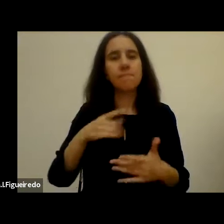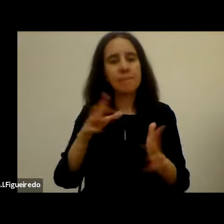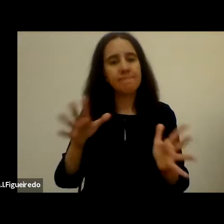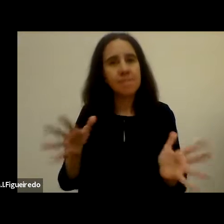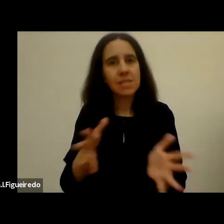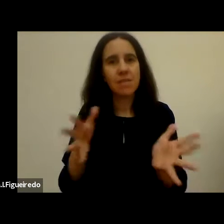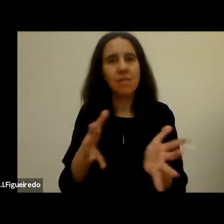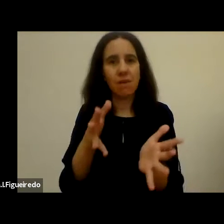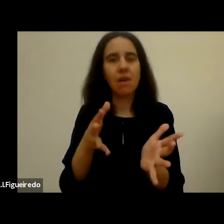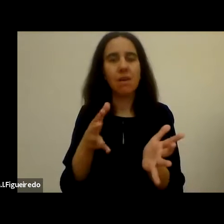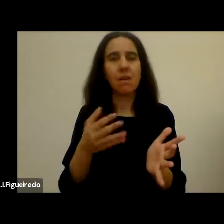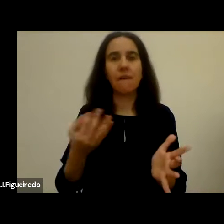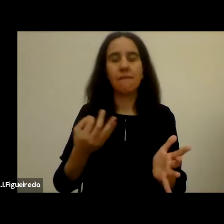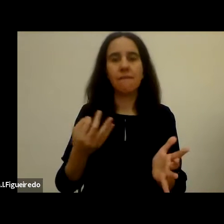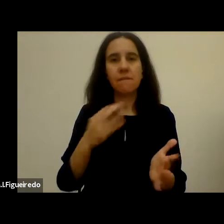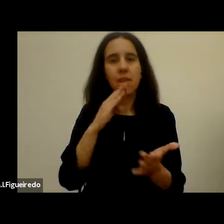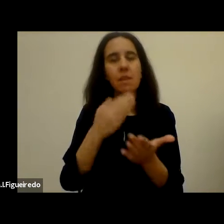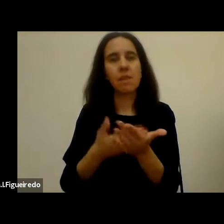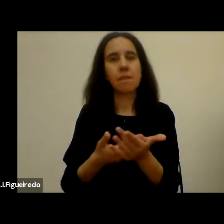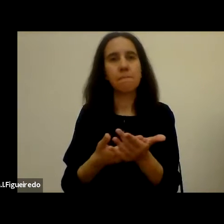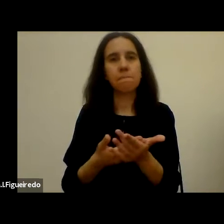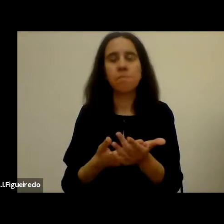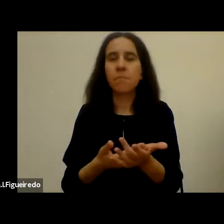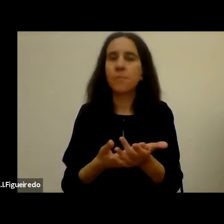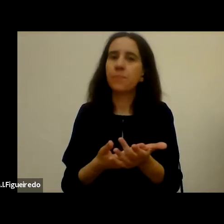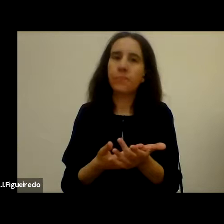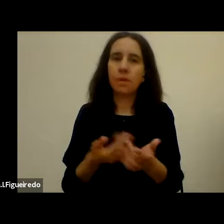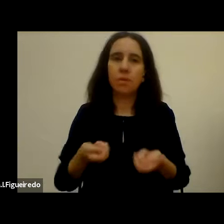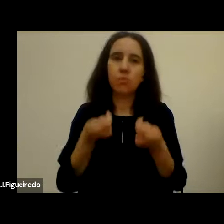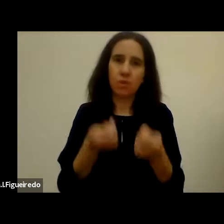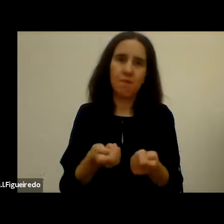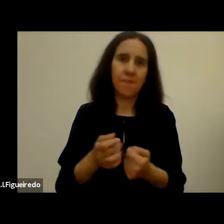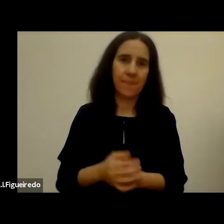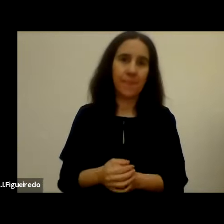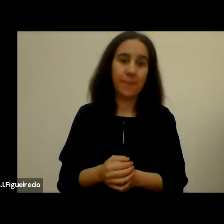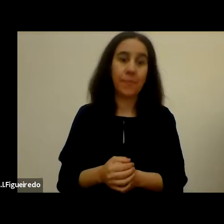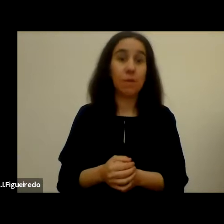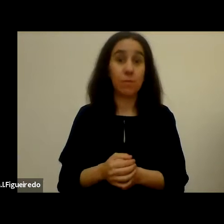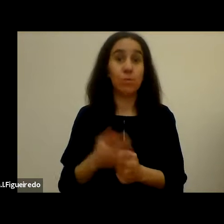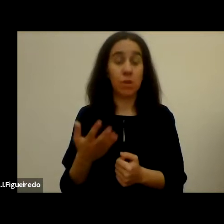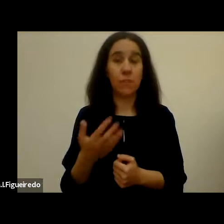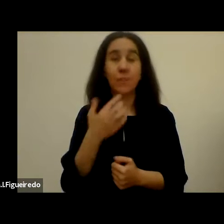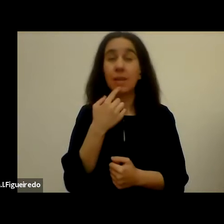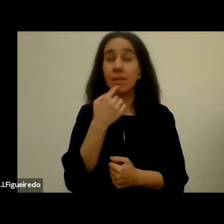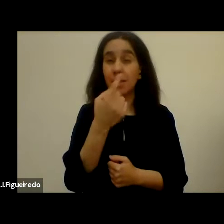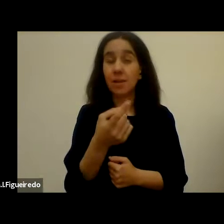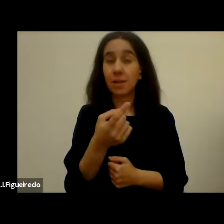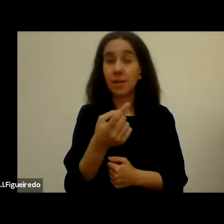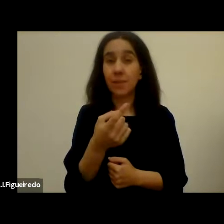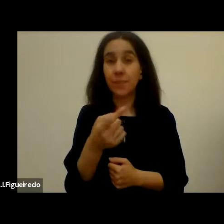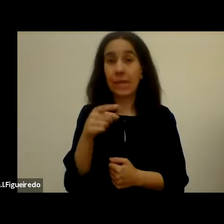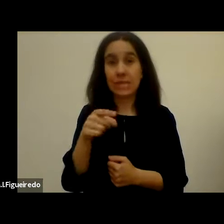incentivar e de alguma maneira apostar. E, portanto, diria que